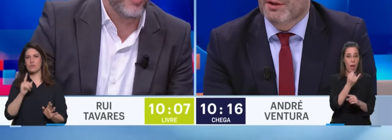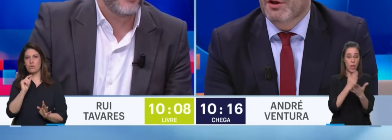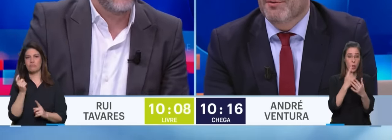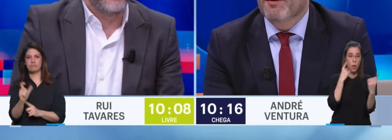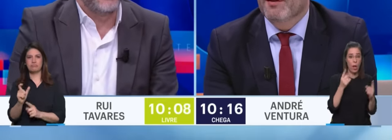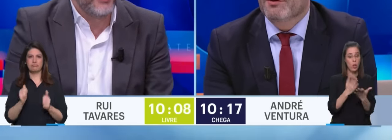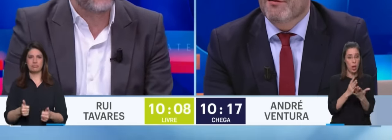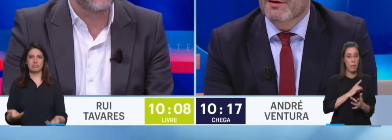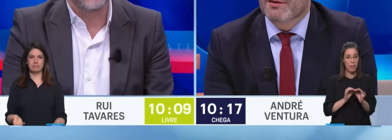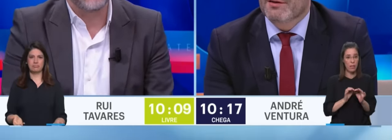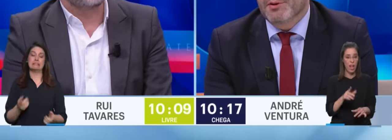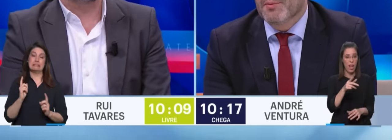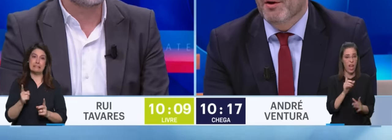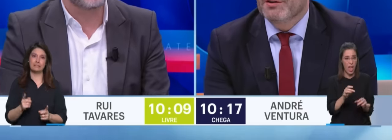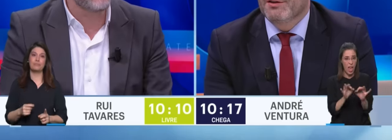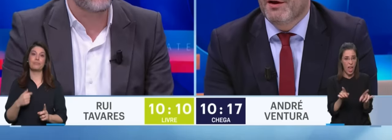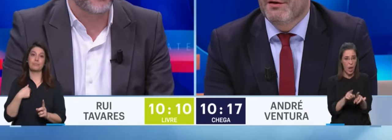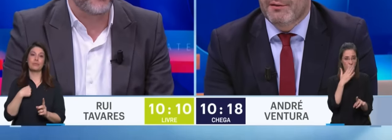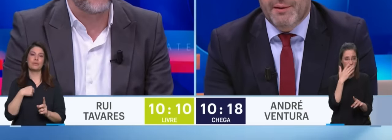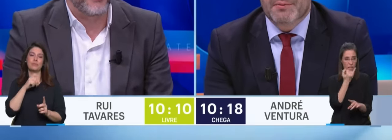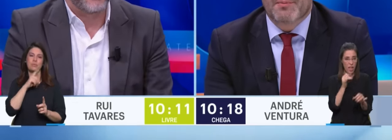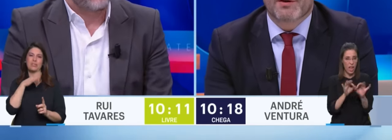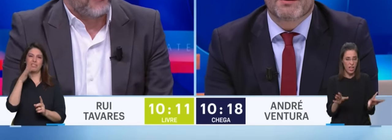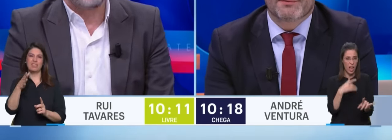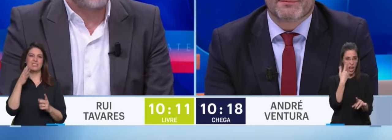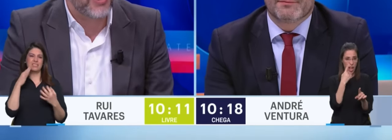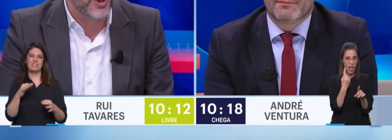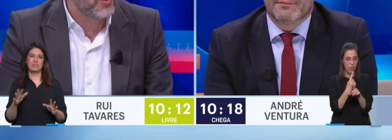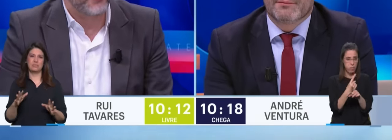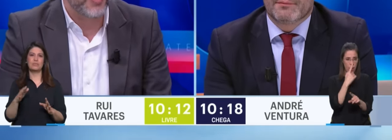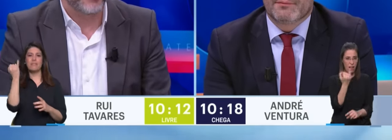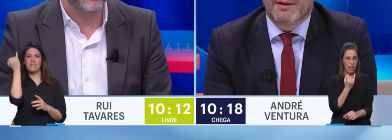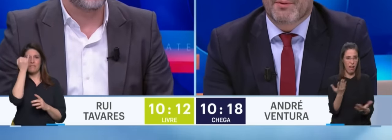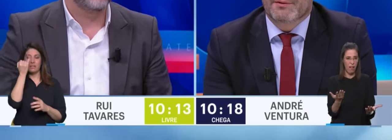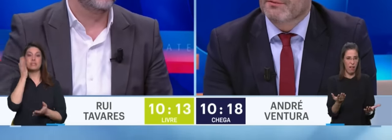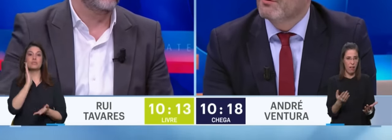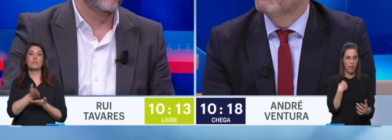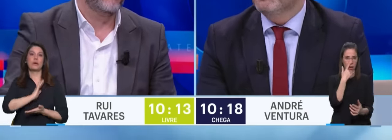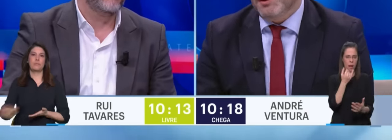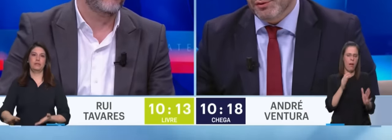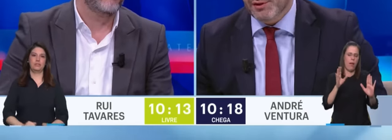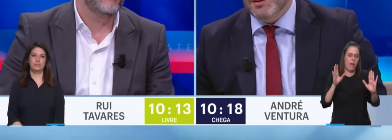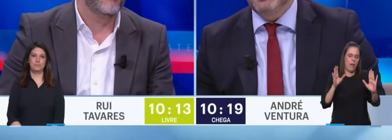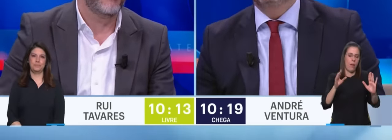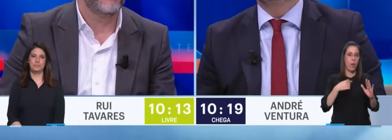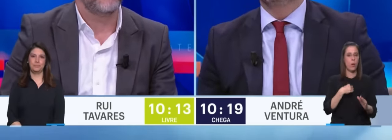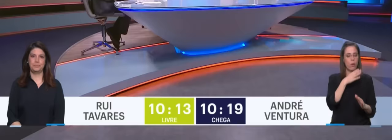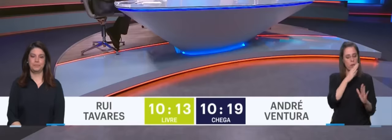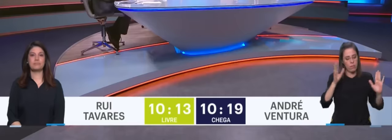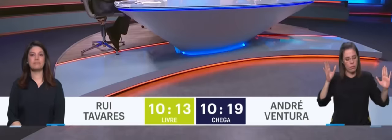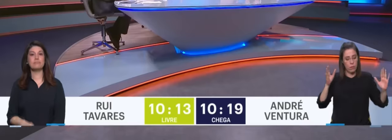pública e da escola privada mesma hipoc é a mesma hipocrisia fascismo nunca mais hipocrisia ó ó eu tenho que dizer